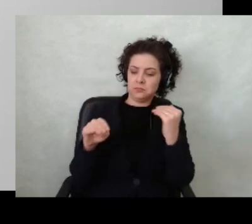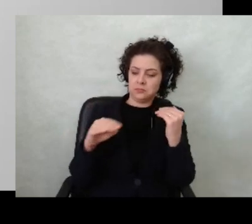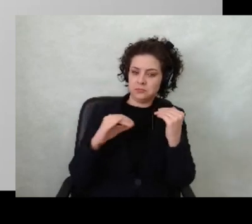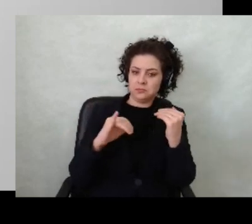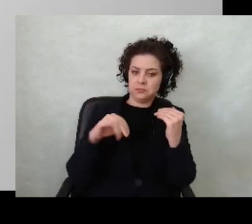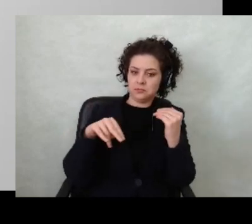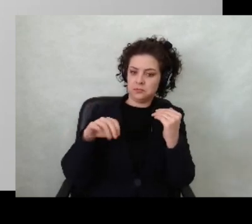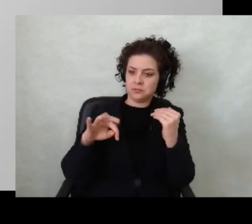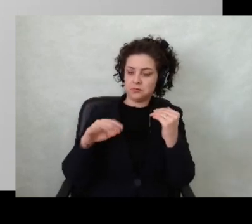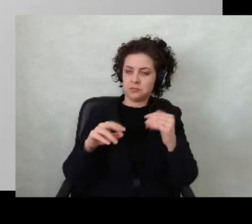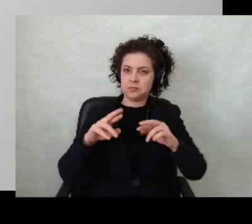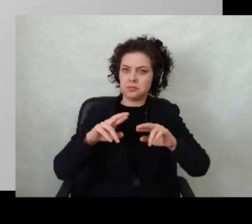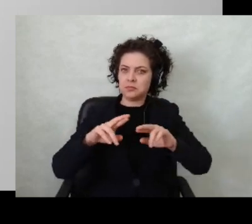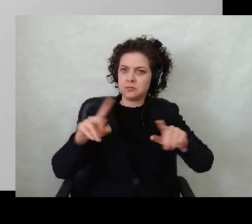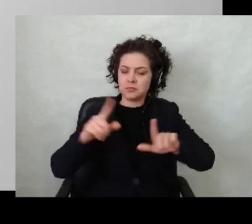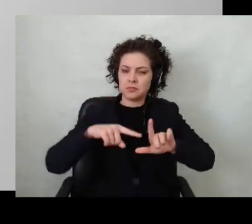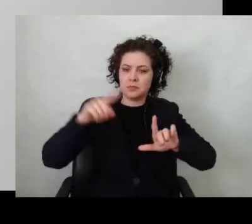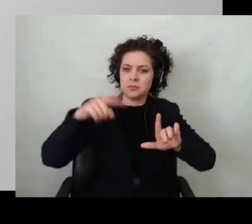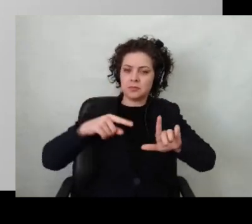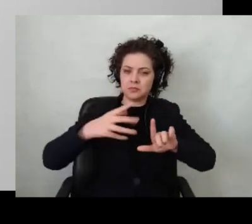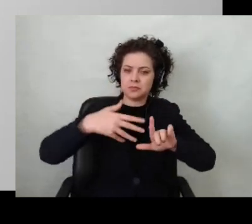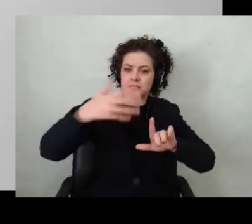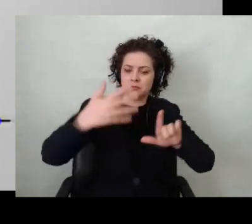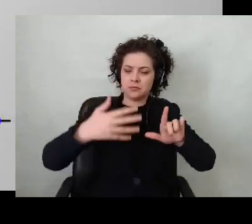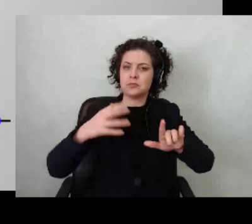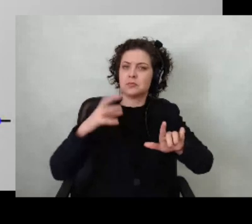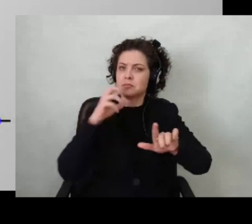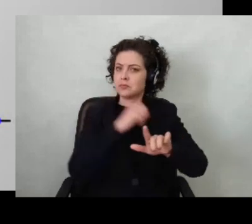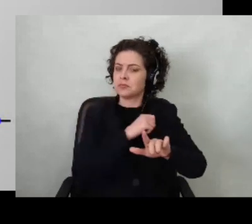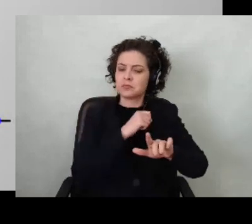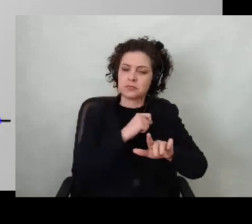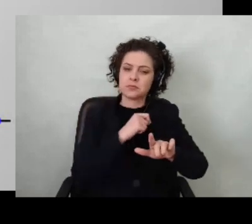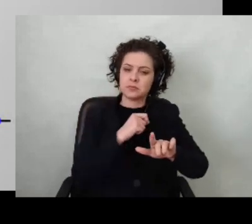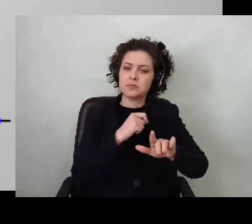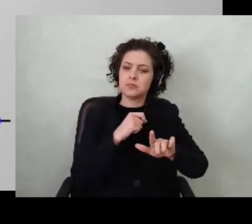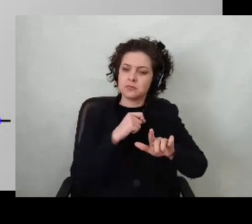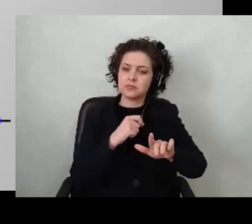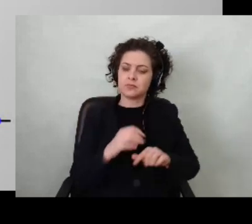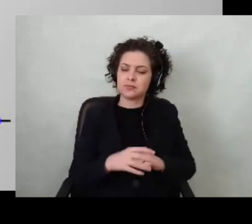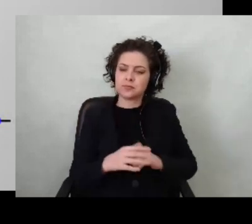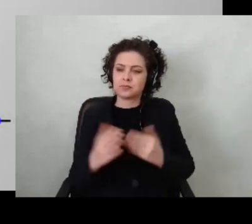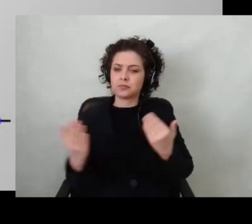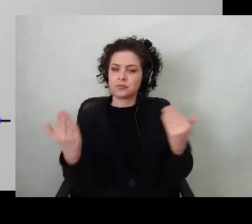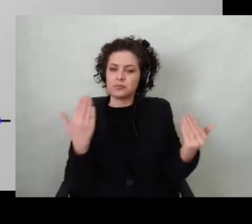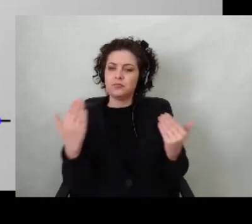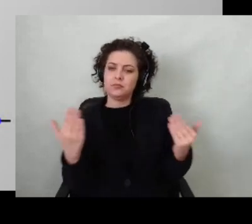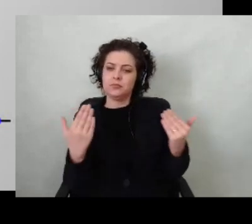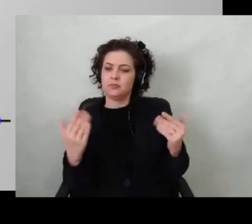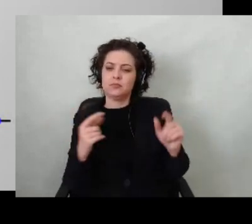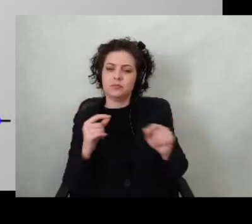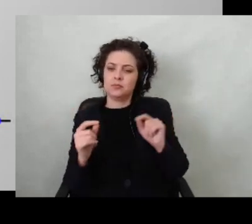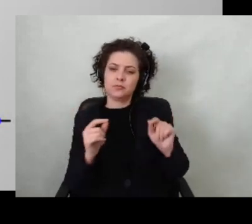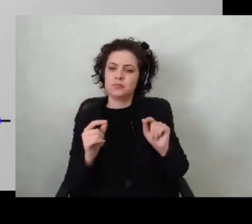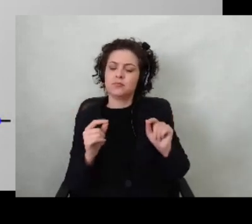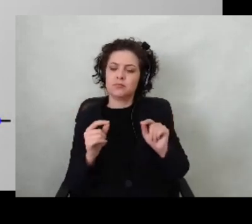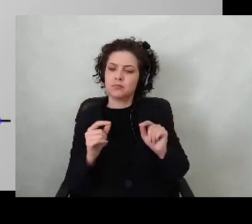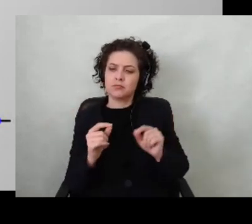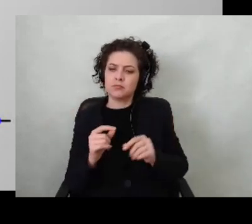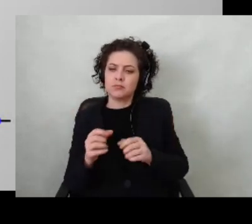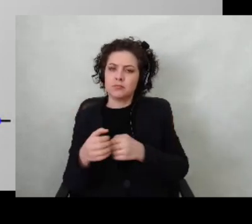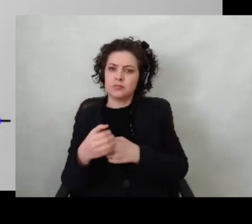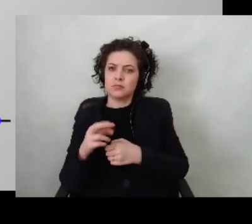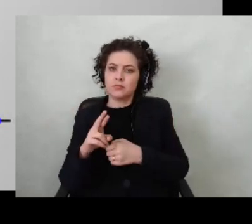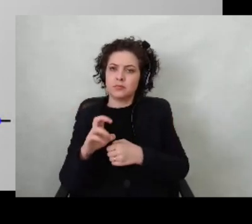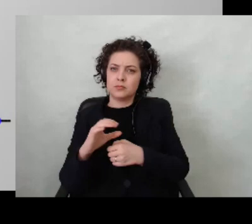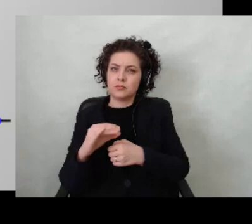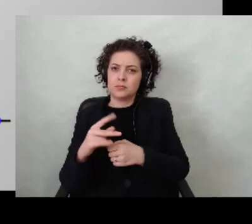uma cinética mais rápida. Bem, aí nós decidimos comparar isso com a expressão dos receptores nessas células. Então,